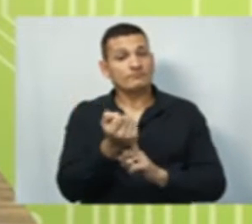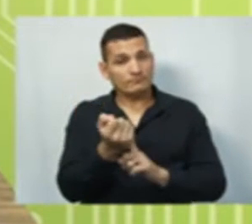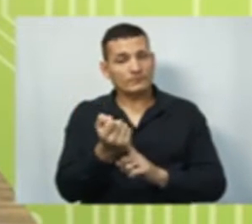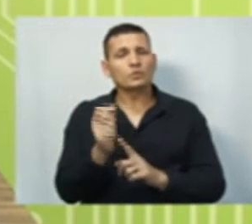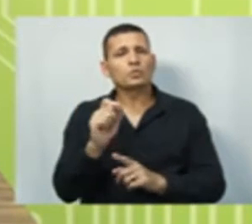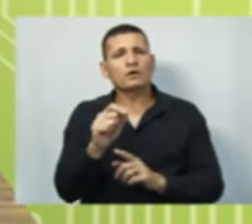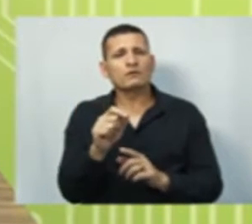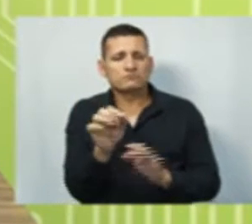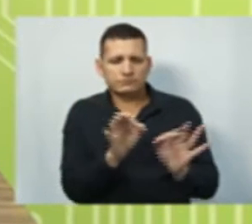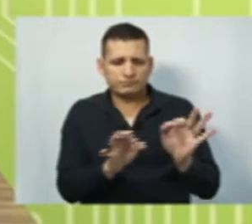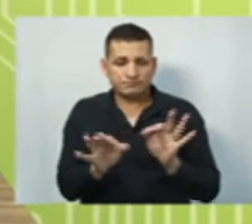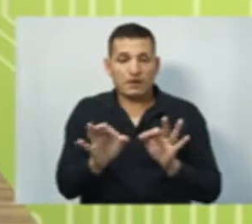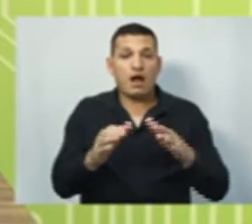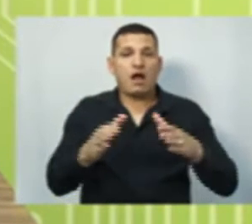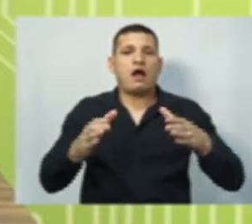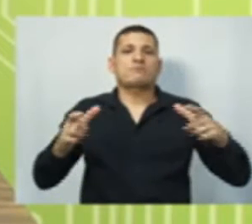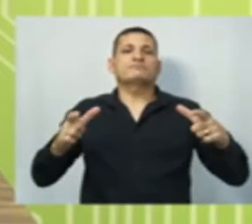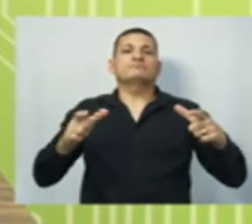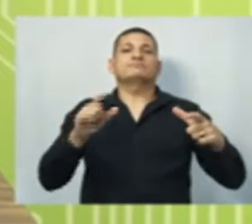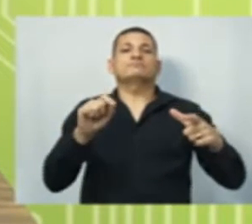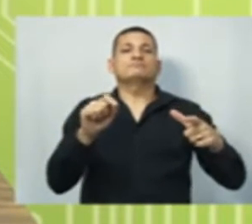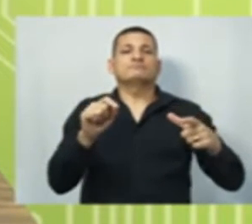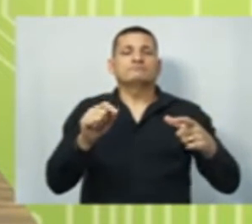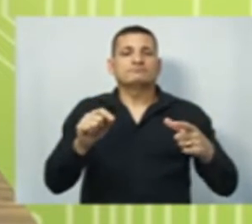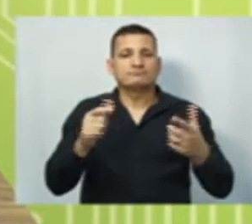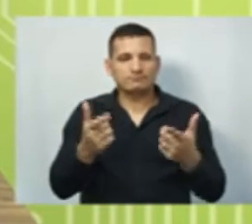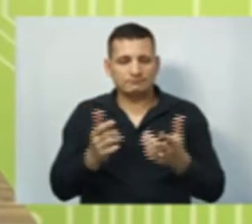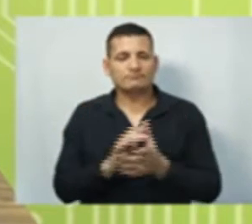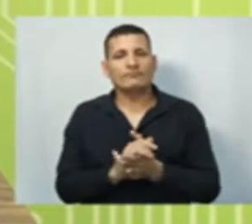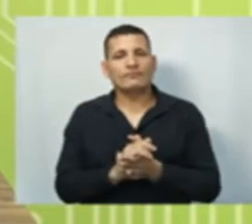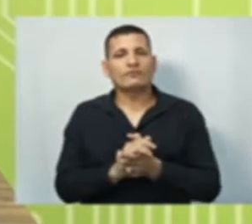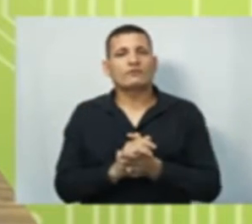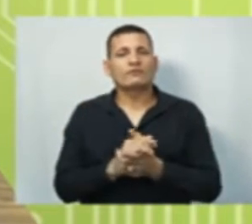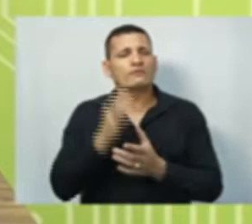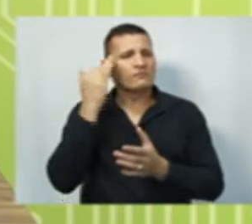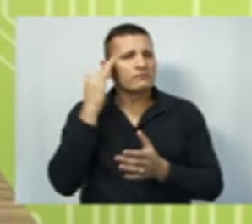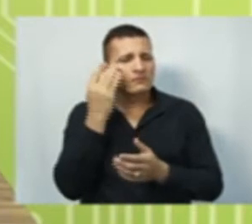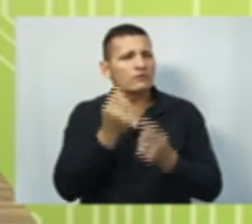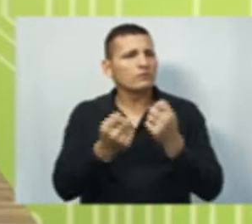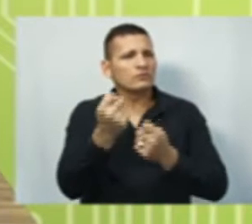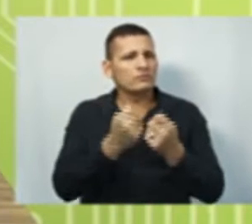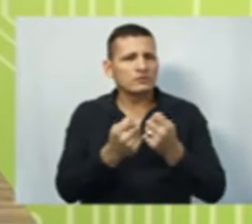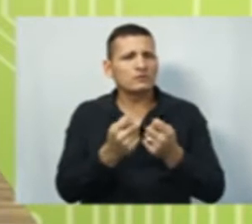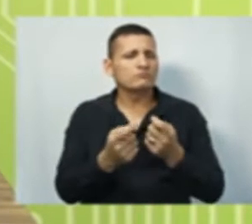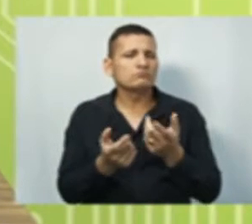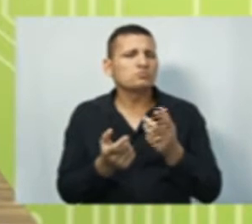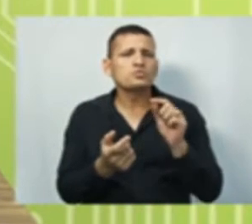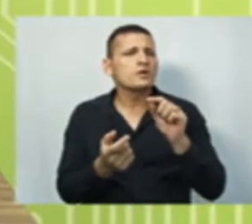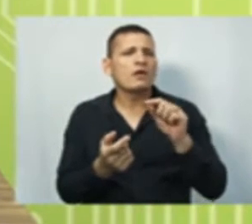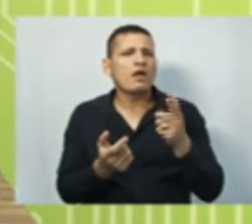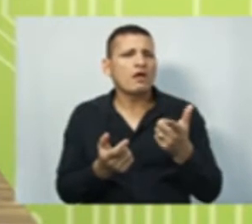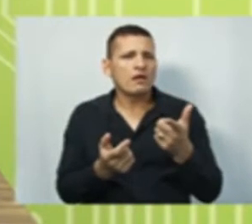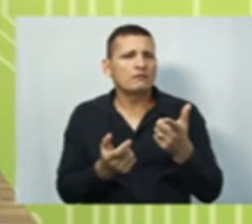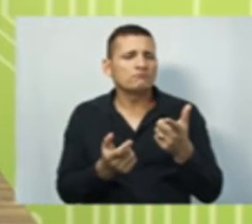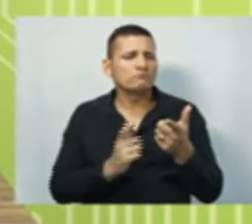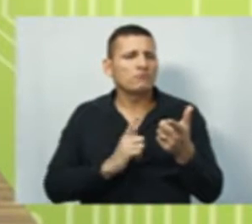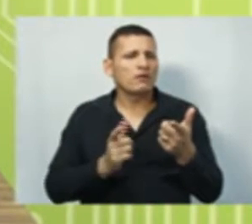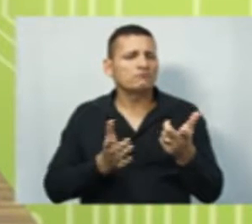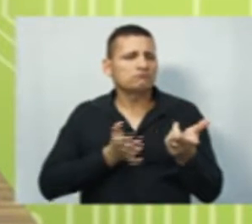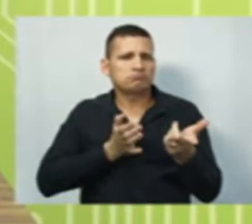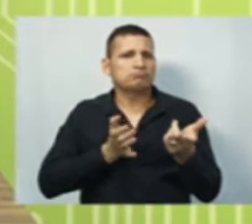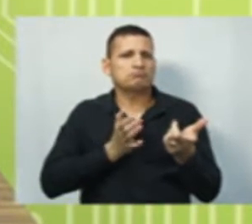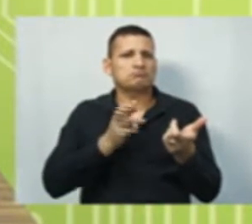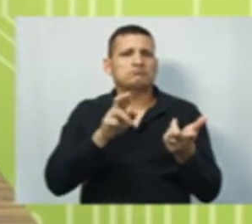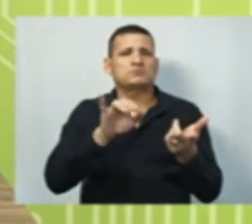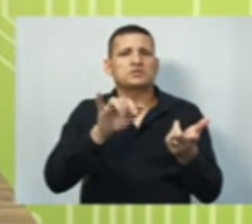aumentar as nossas riquezas. Entender a economia tem muito a ver com isso, entender o que é ser rico, o que é ter riquezas.